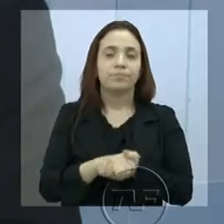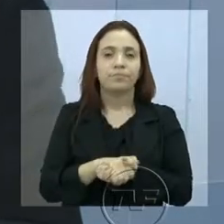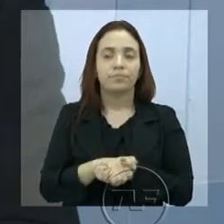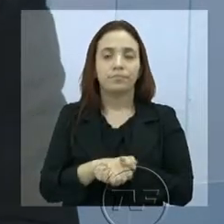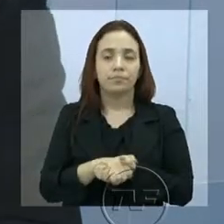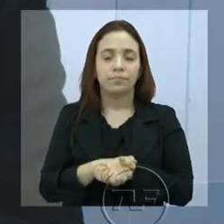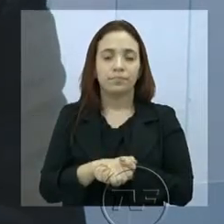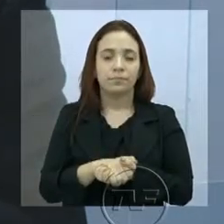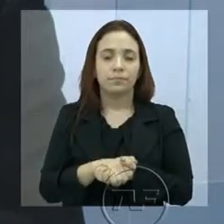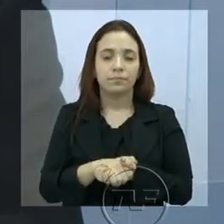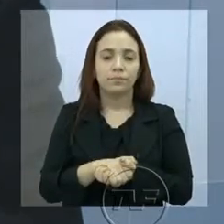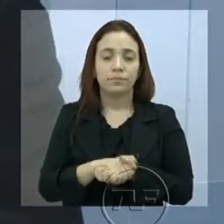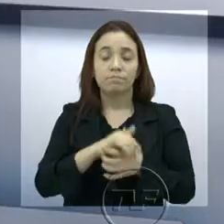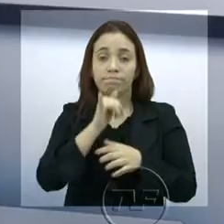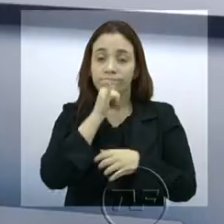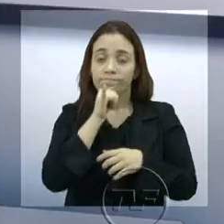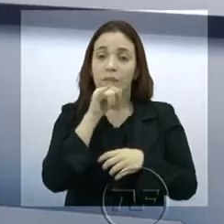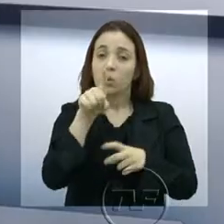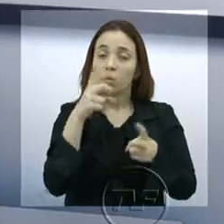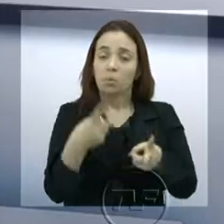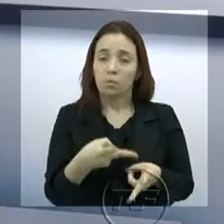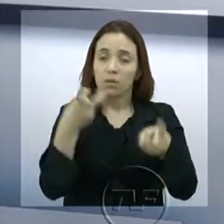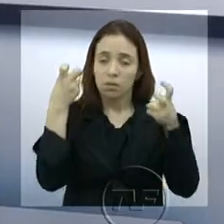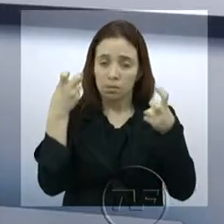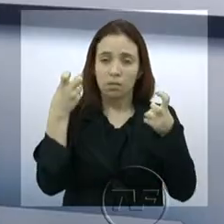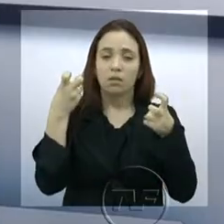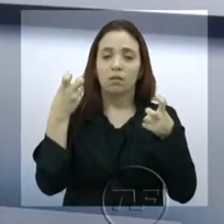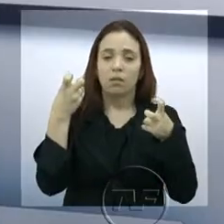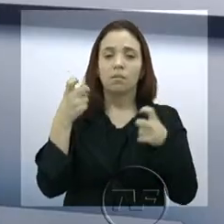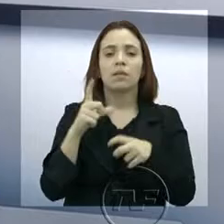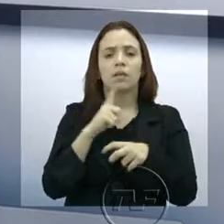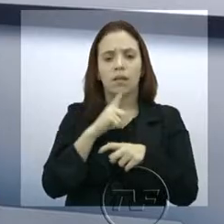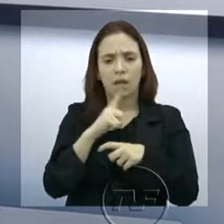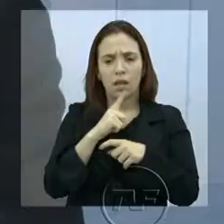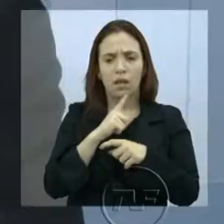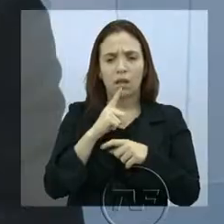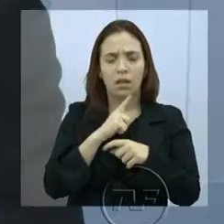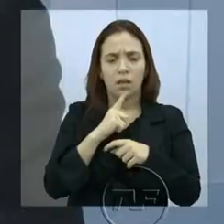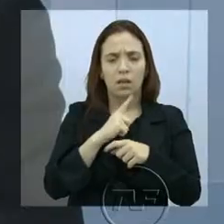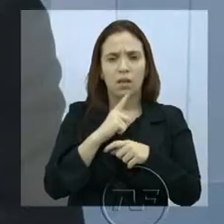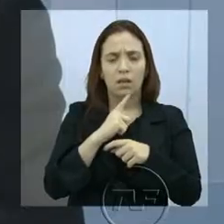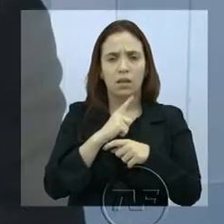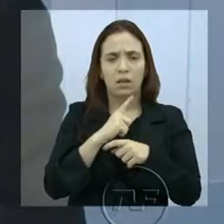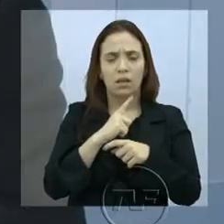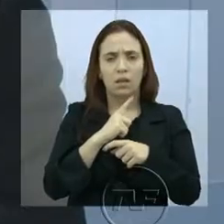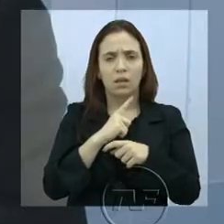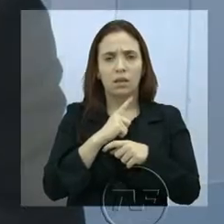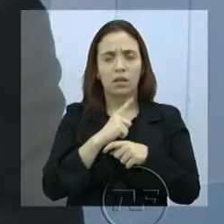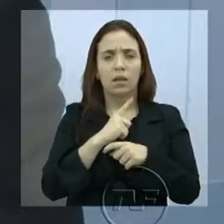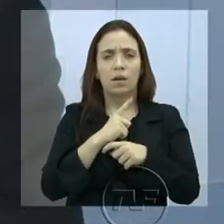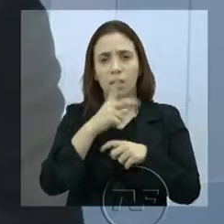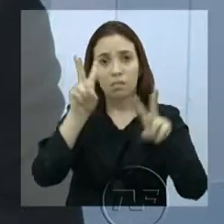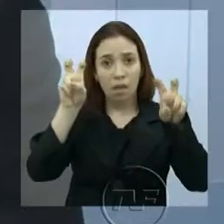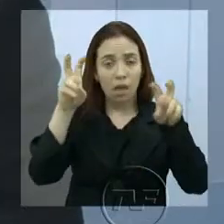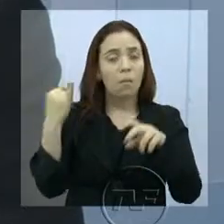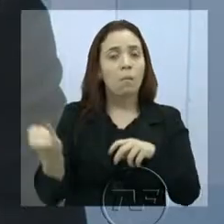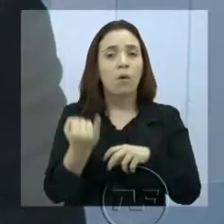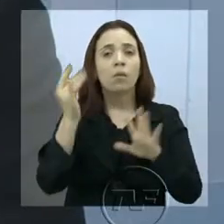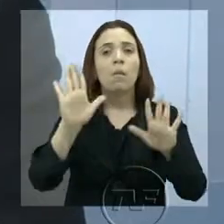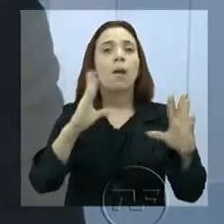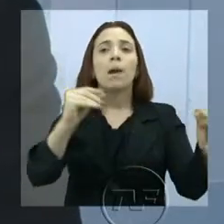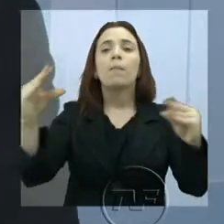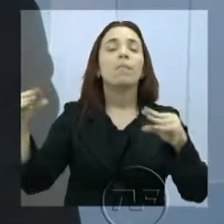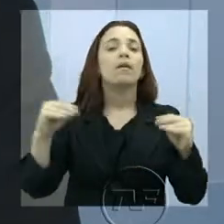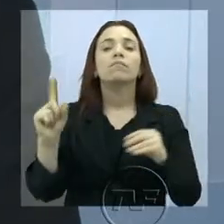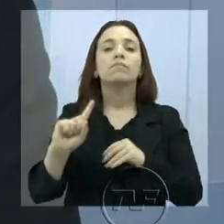Quer dizer, Paulo, você nota que uma discussão que é muito pouco falado, mas que está em pauta agora,